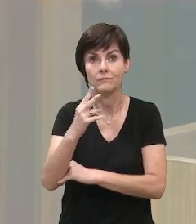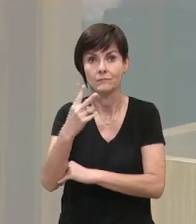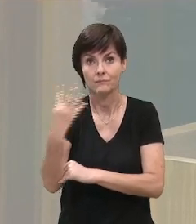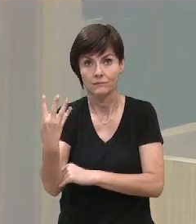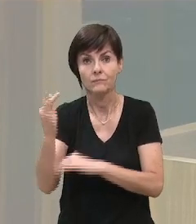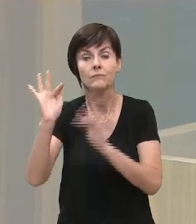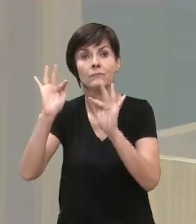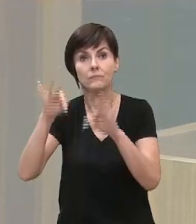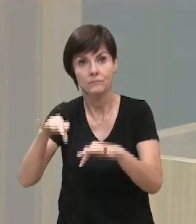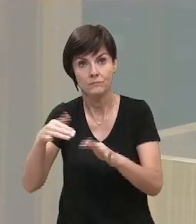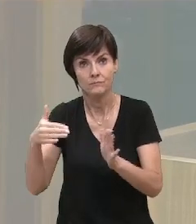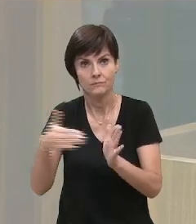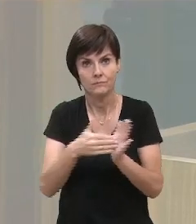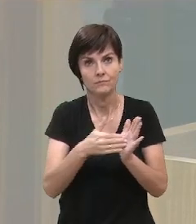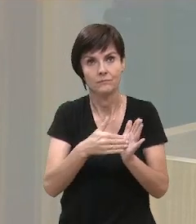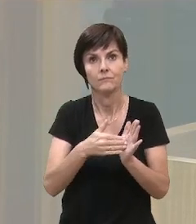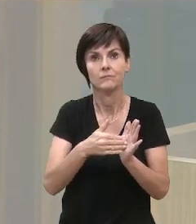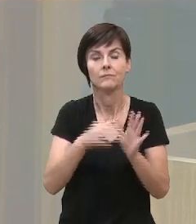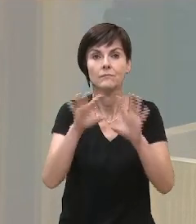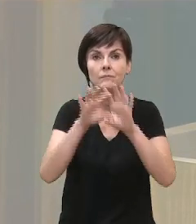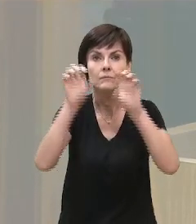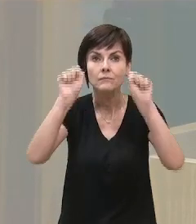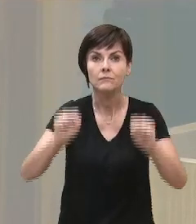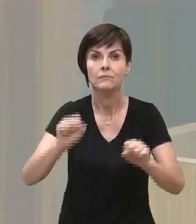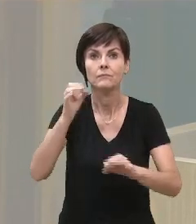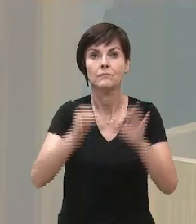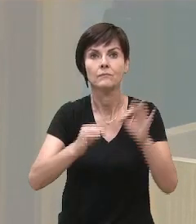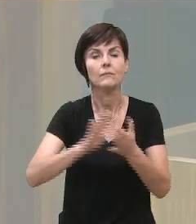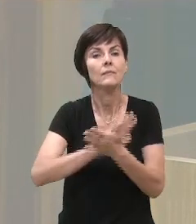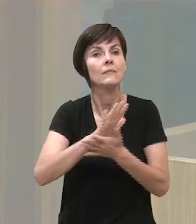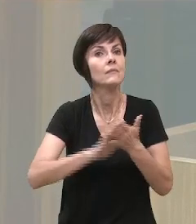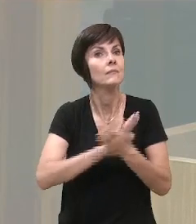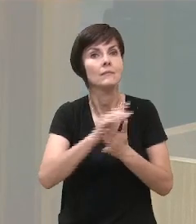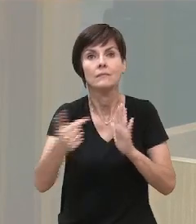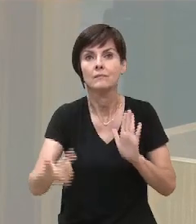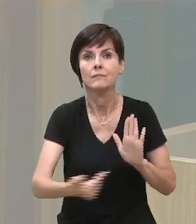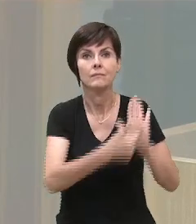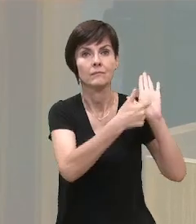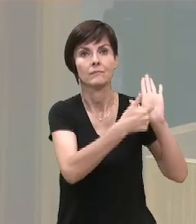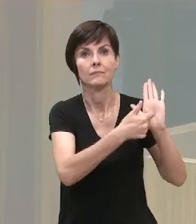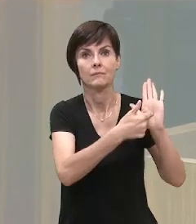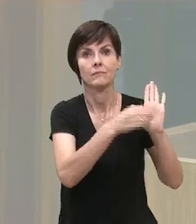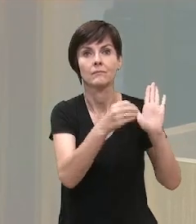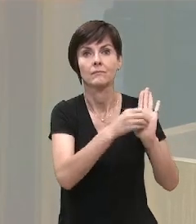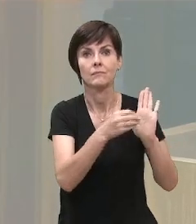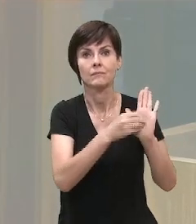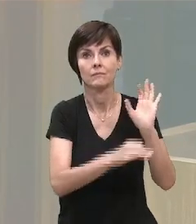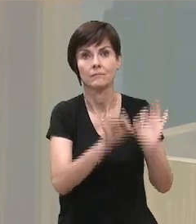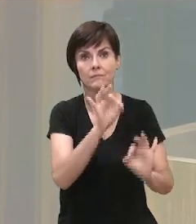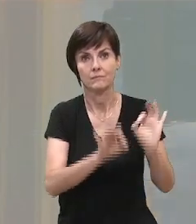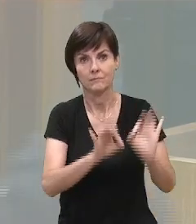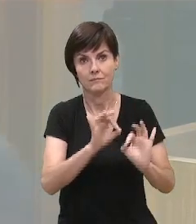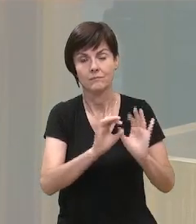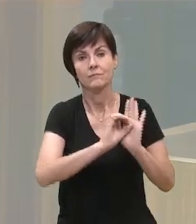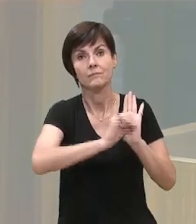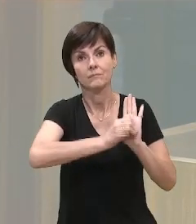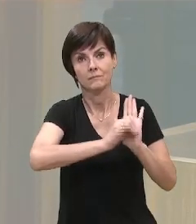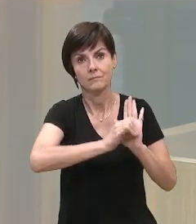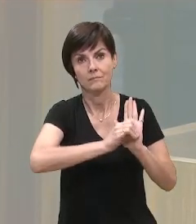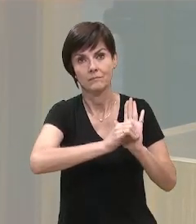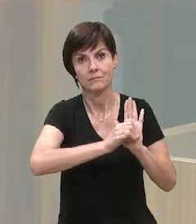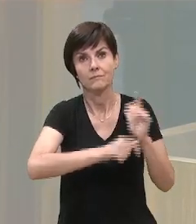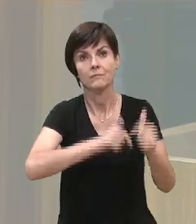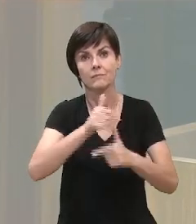do Tribunal de Contas e não houve nenhum apontamento naquilo que se montou, então, nesse edital do